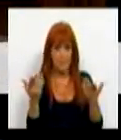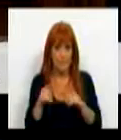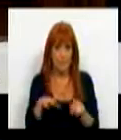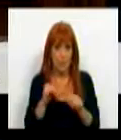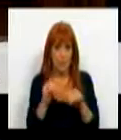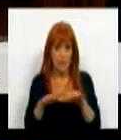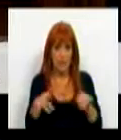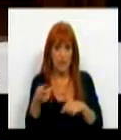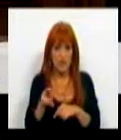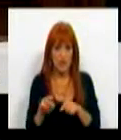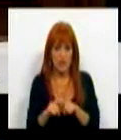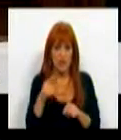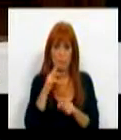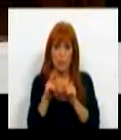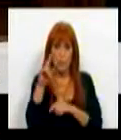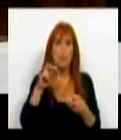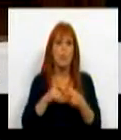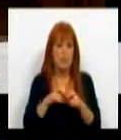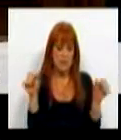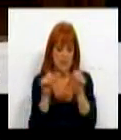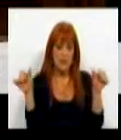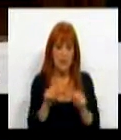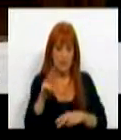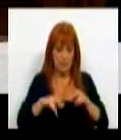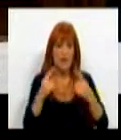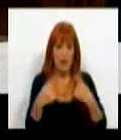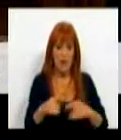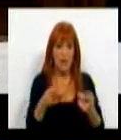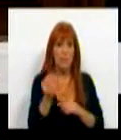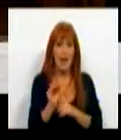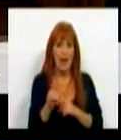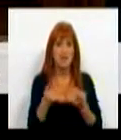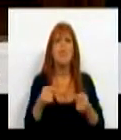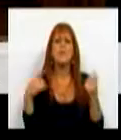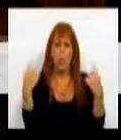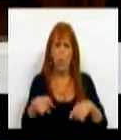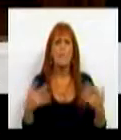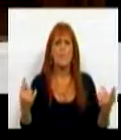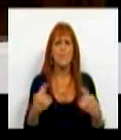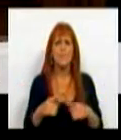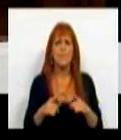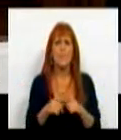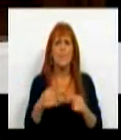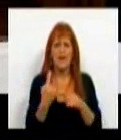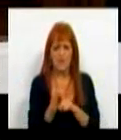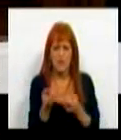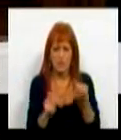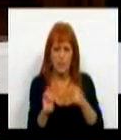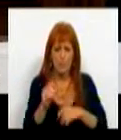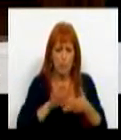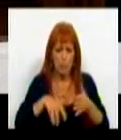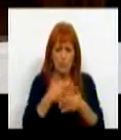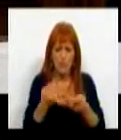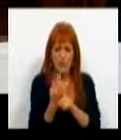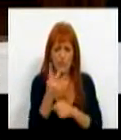o atual nível de taxa de juro é um problema para o sistema bancário. Mas também houve uma sucessão de